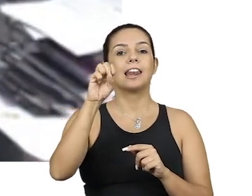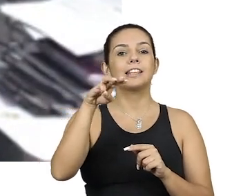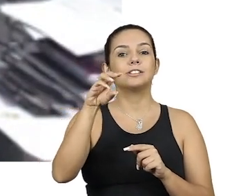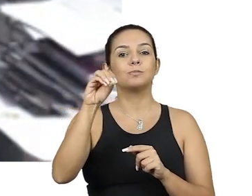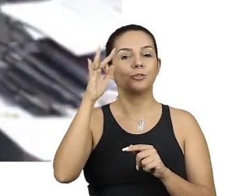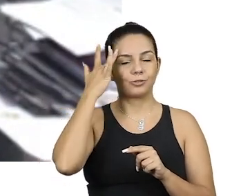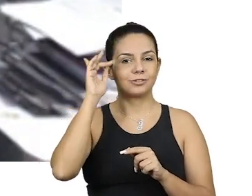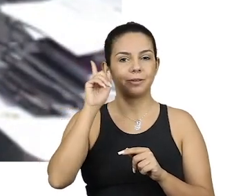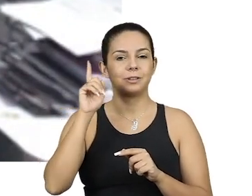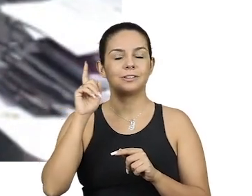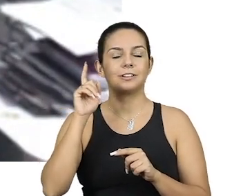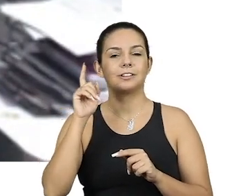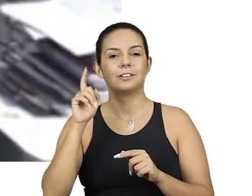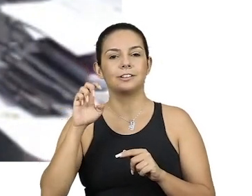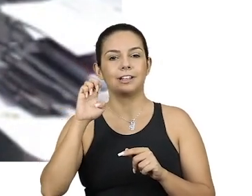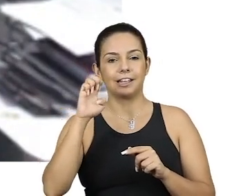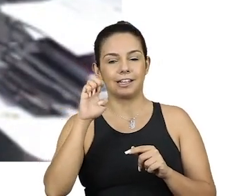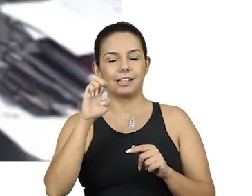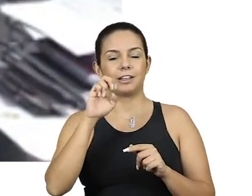Paul Éluard.